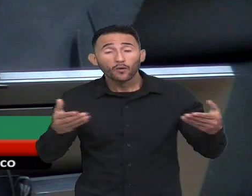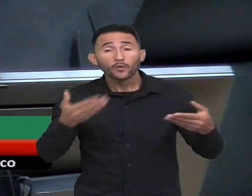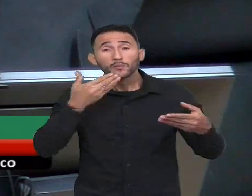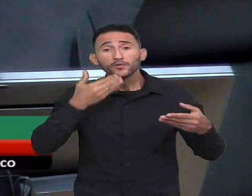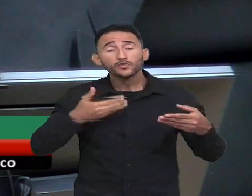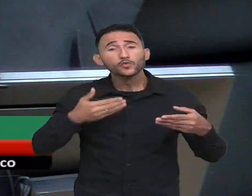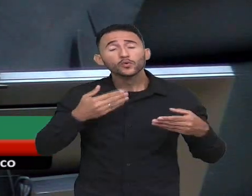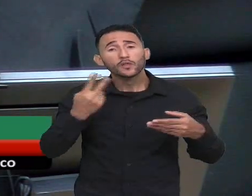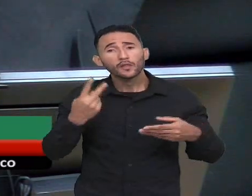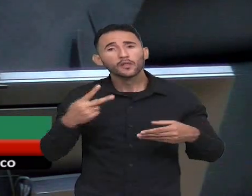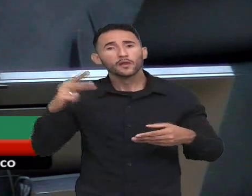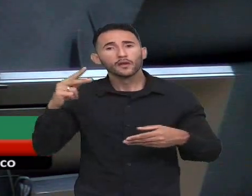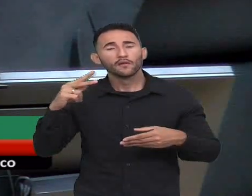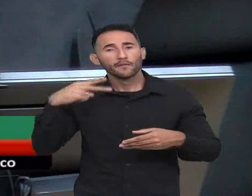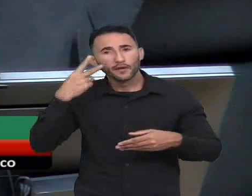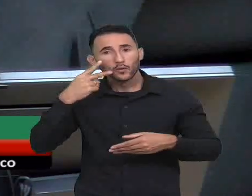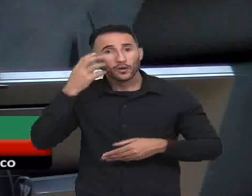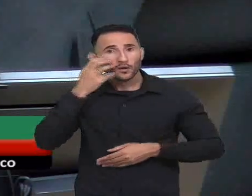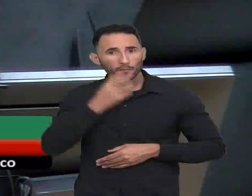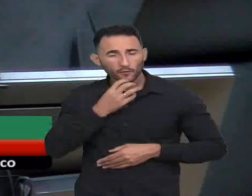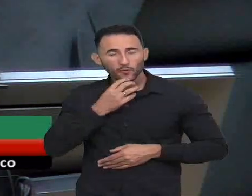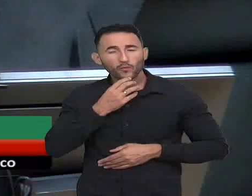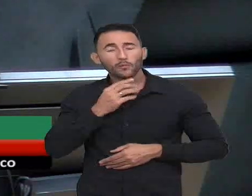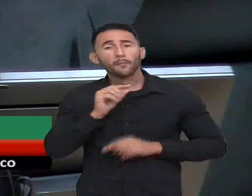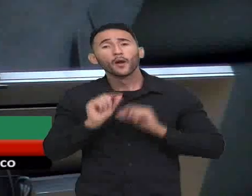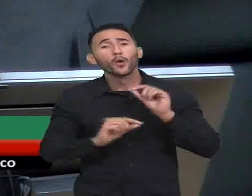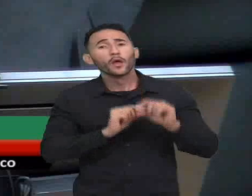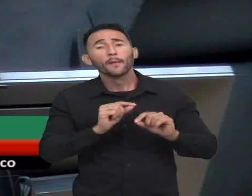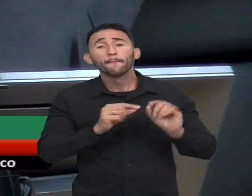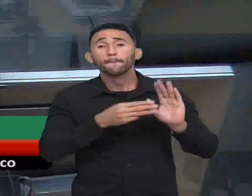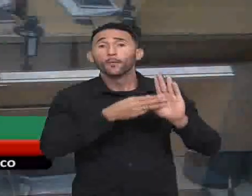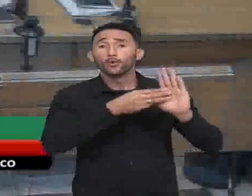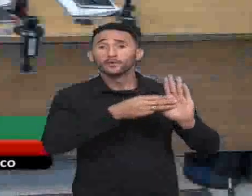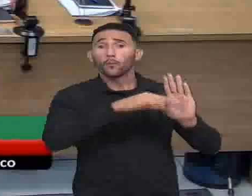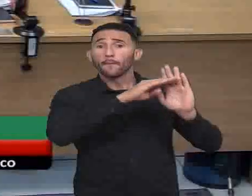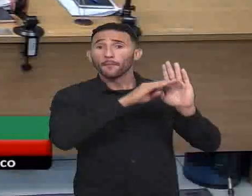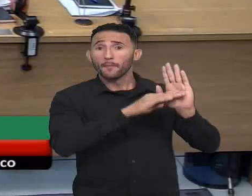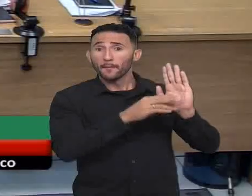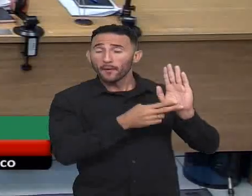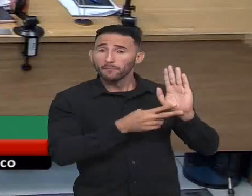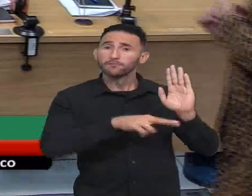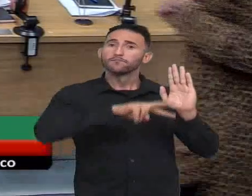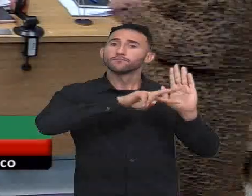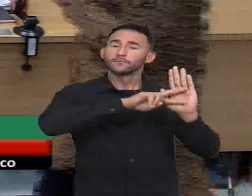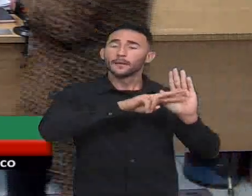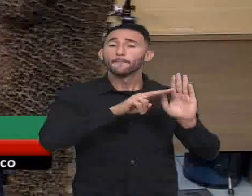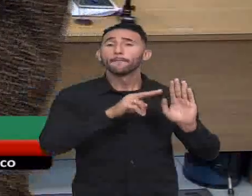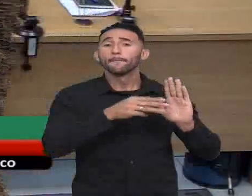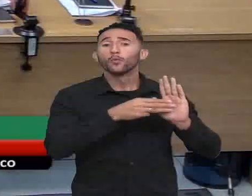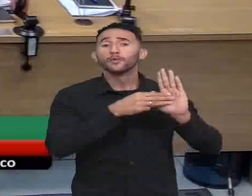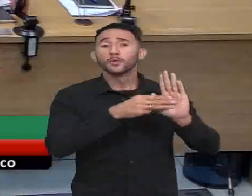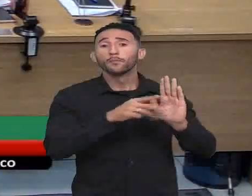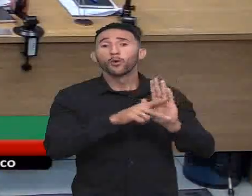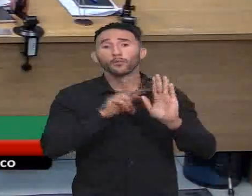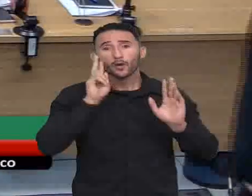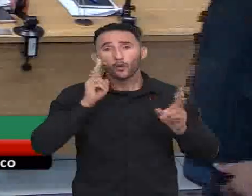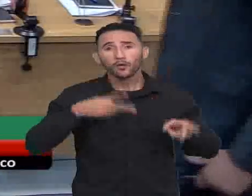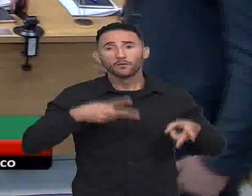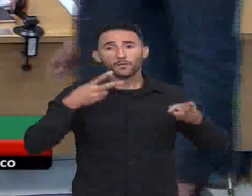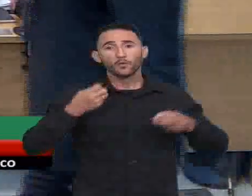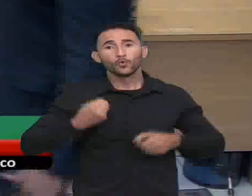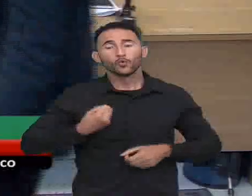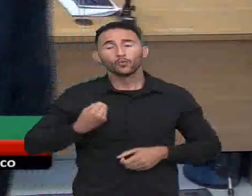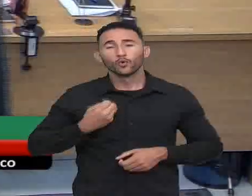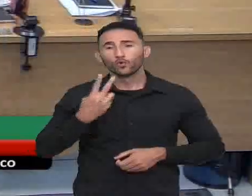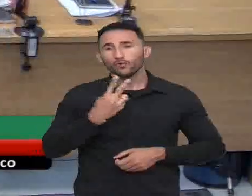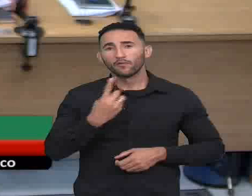verbal do nobre vereador Emerson Zasco para inversão de pauta da moção de reconhecimento 210 de